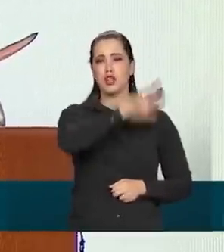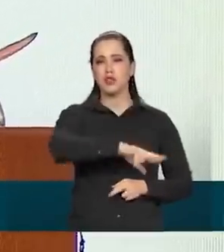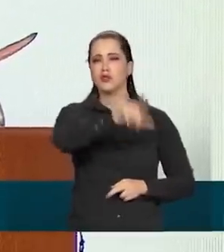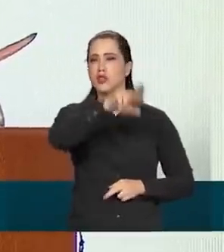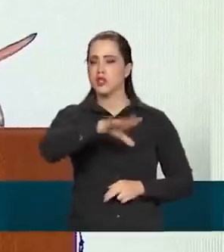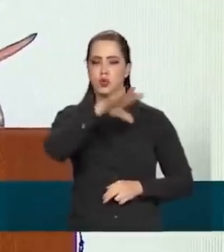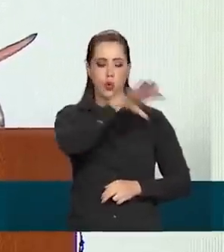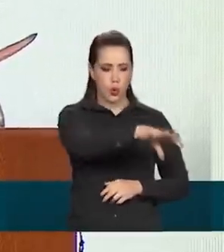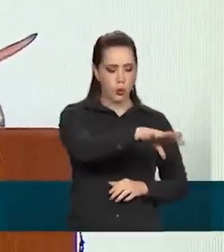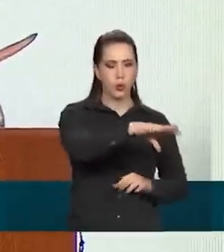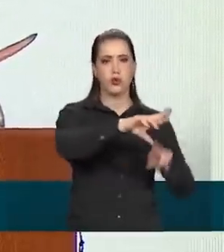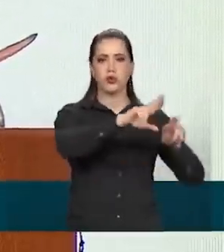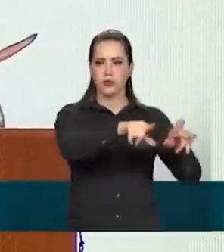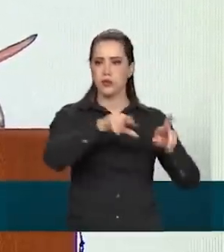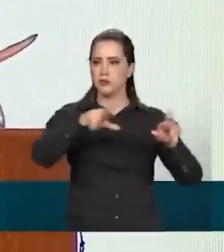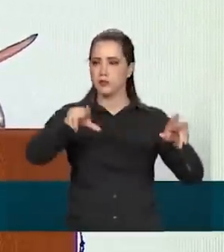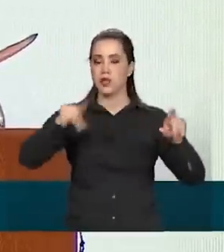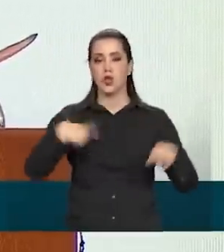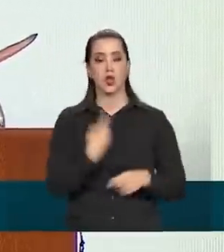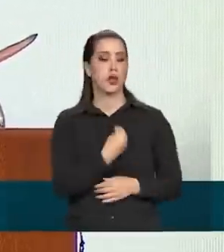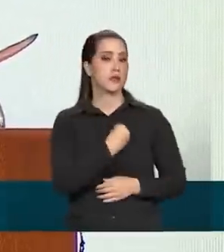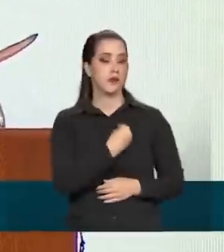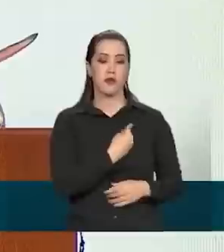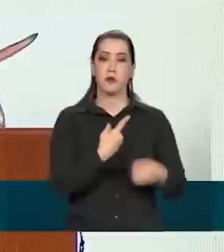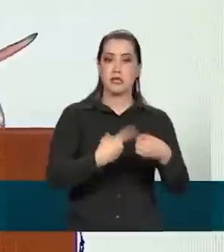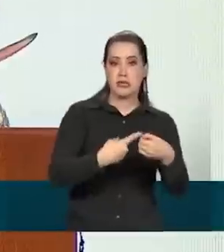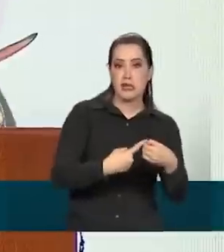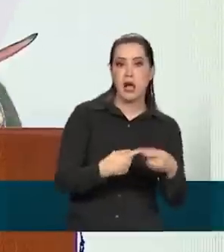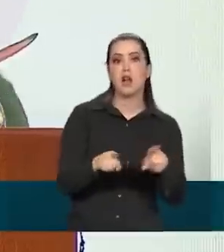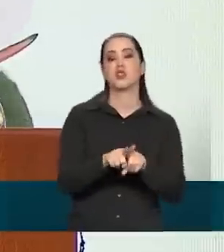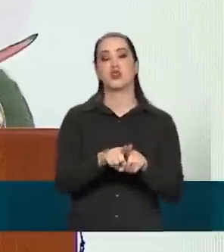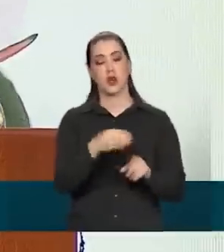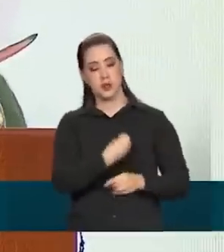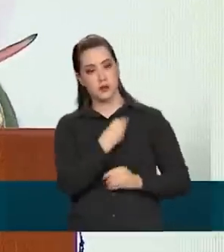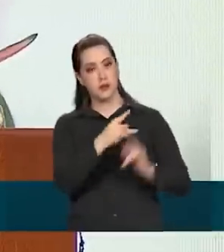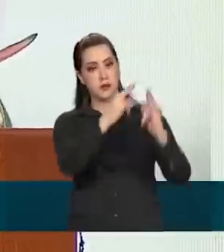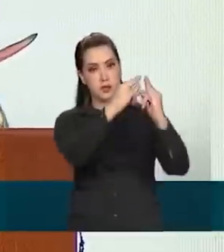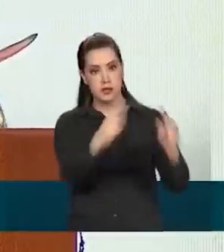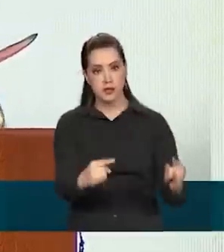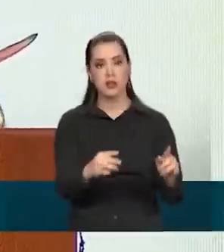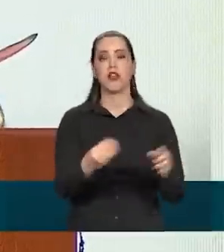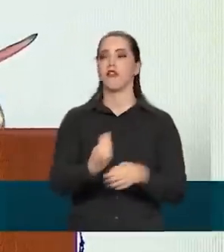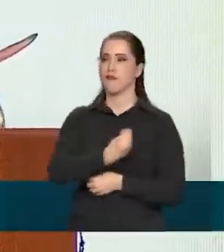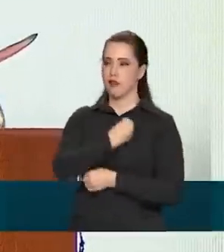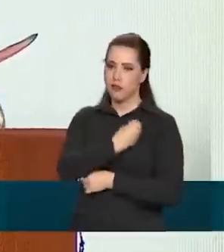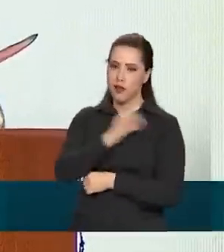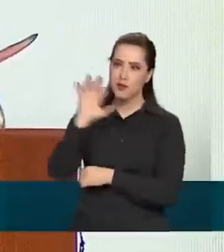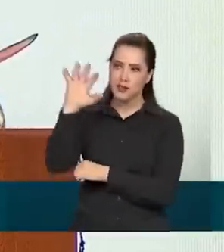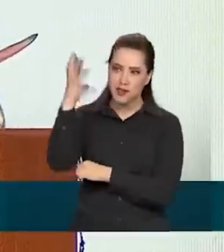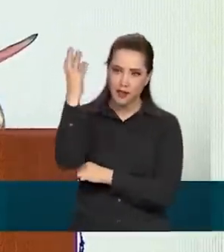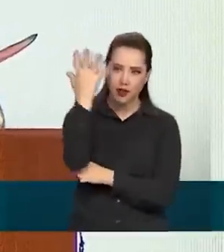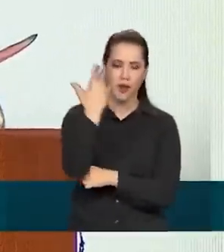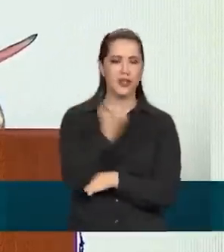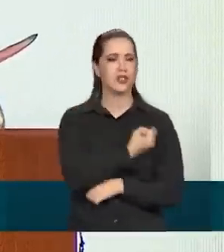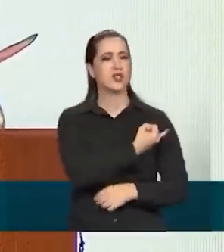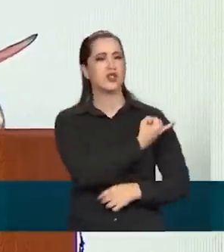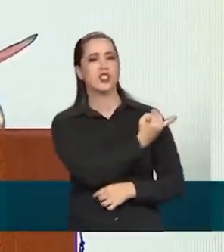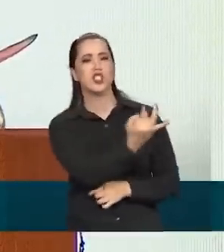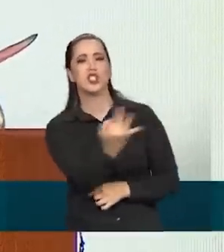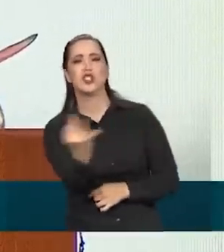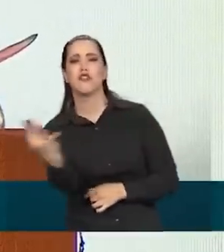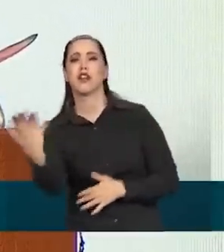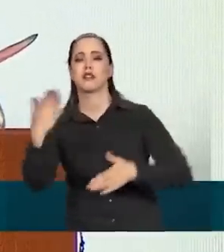formas. Estamos nas cidades, nas aldeias, nas florestas, exercendo os mais